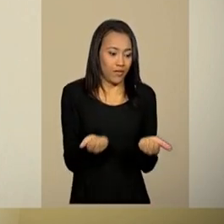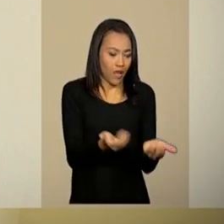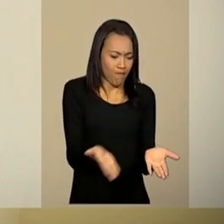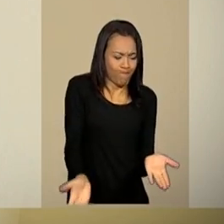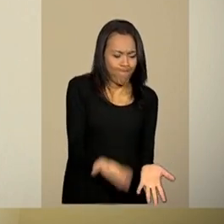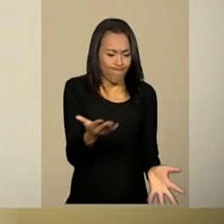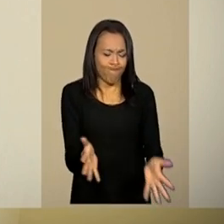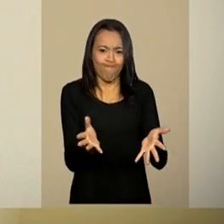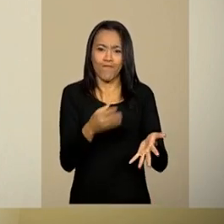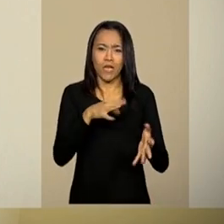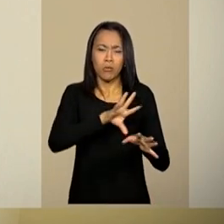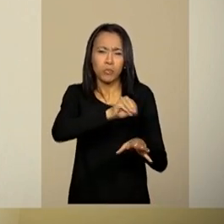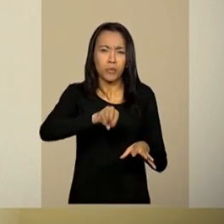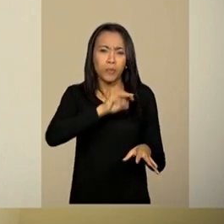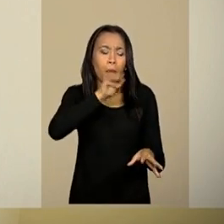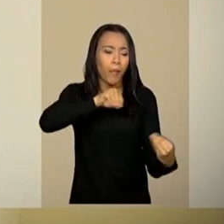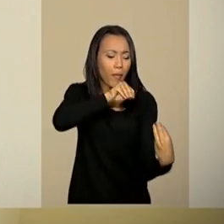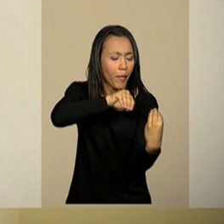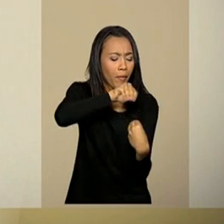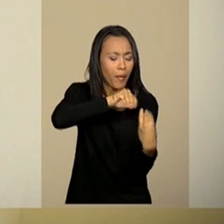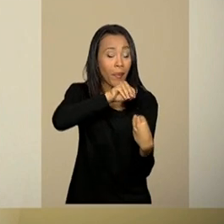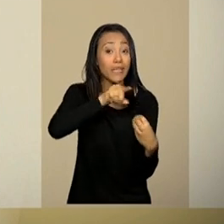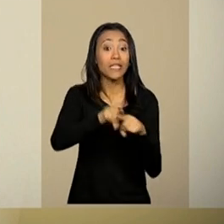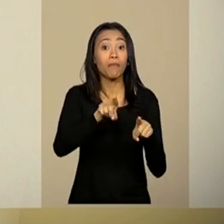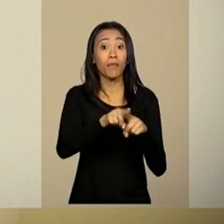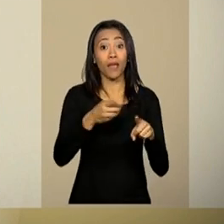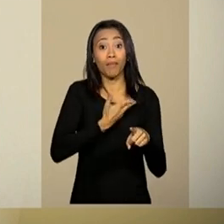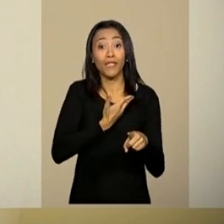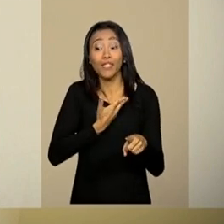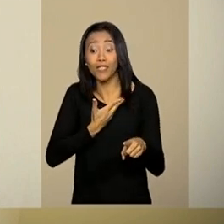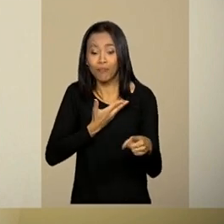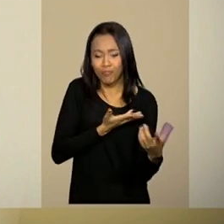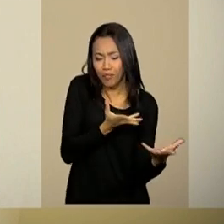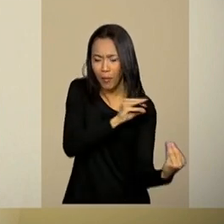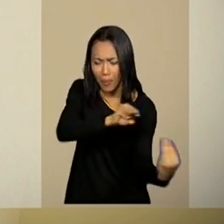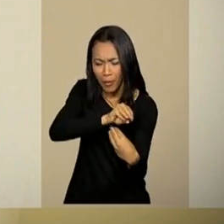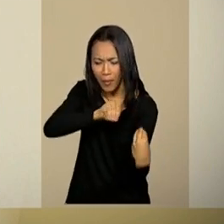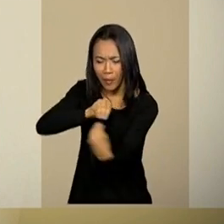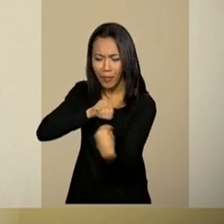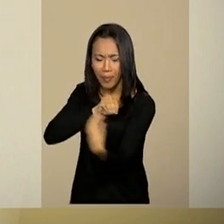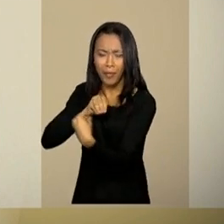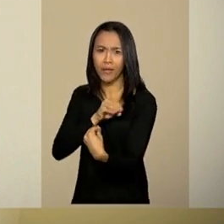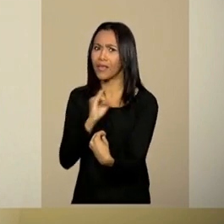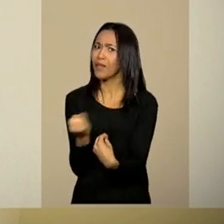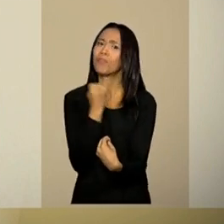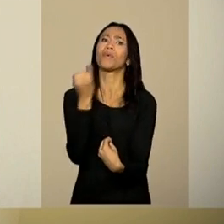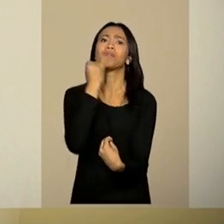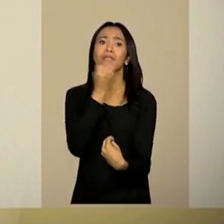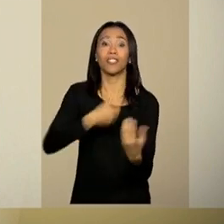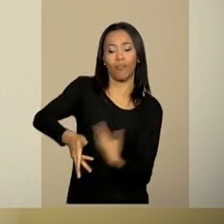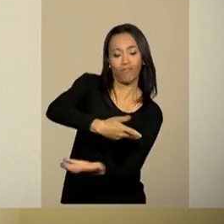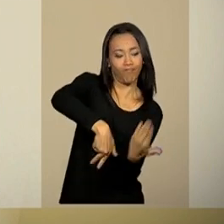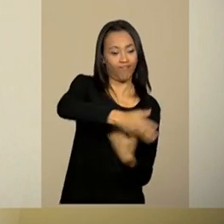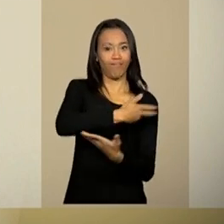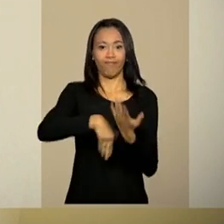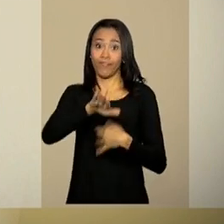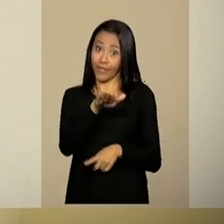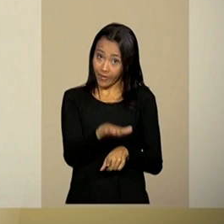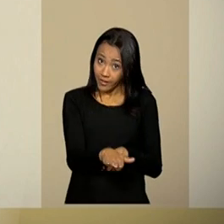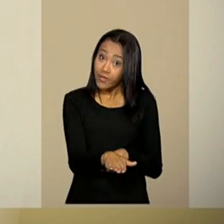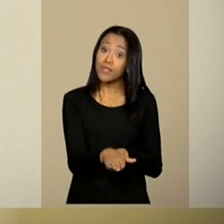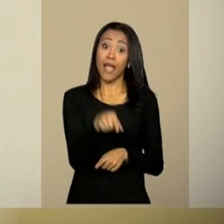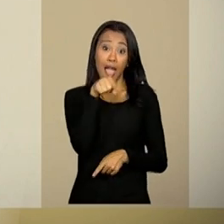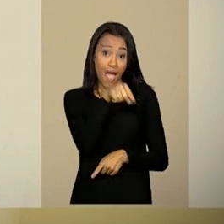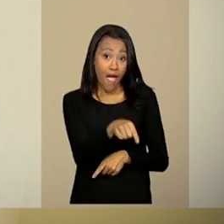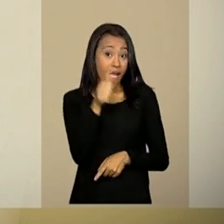inclusive Luciano o convívio com as outras crianças que é uma questão fundamental que é a socialização da criança a